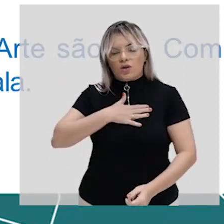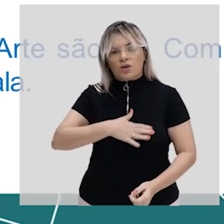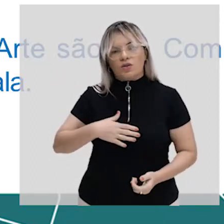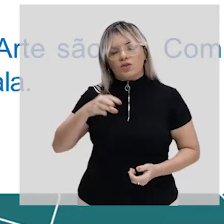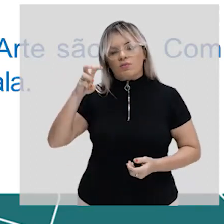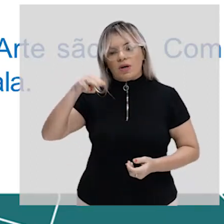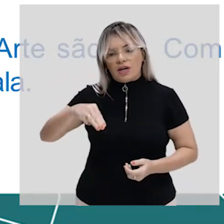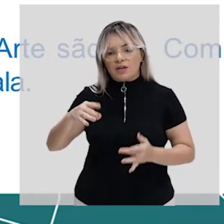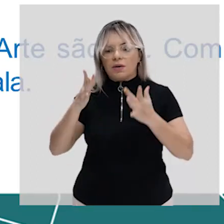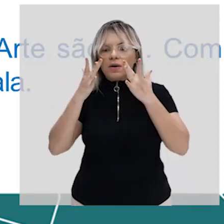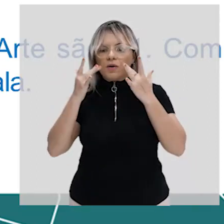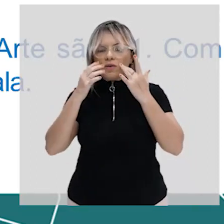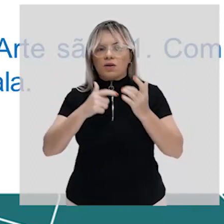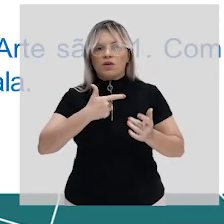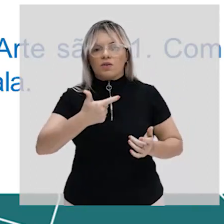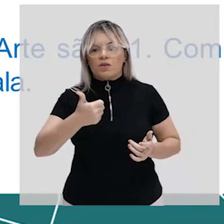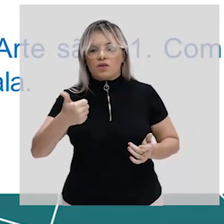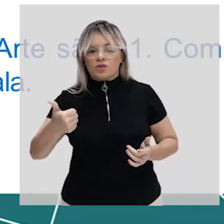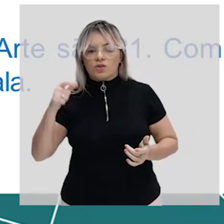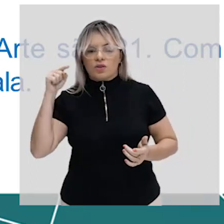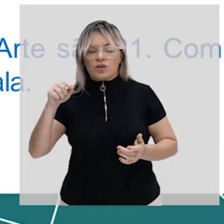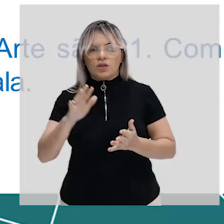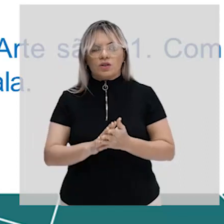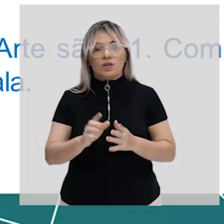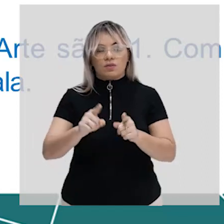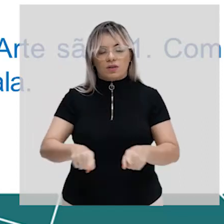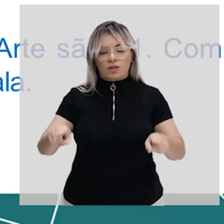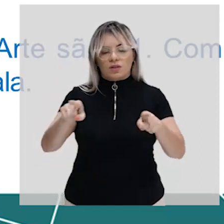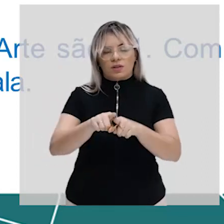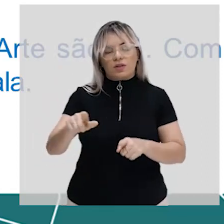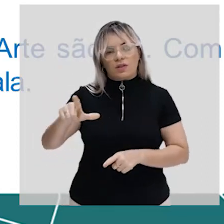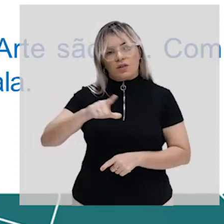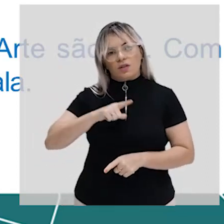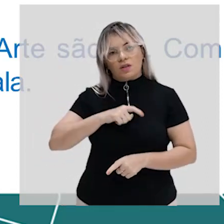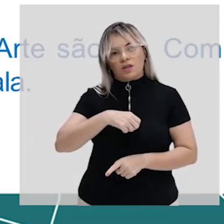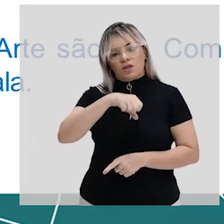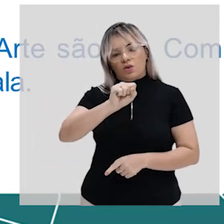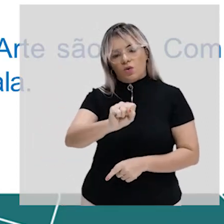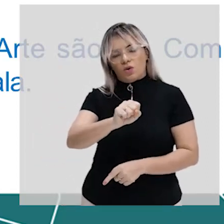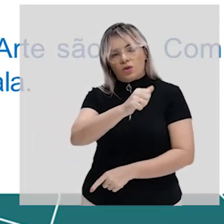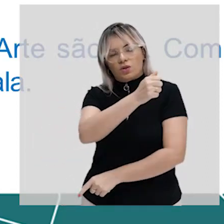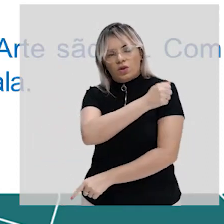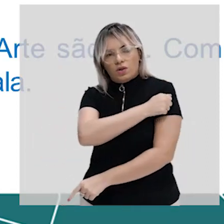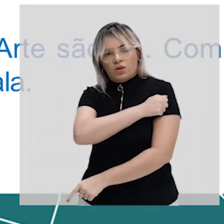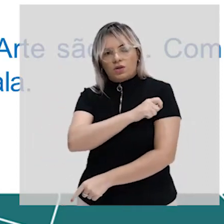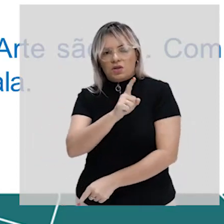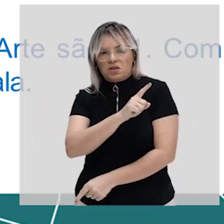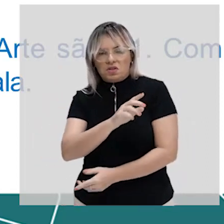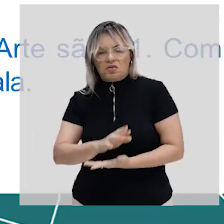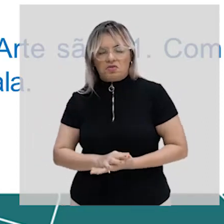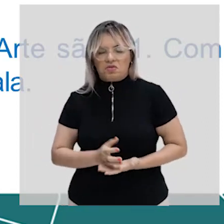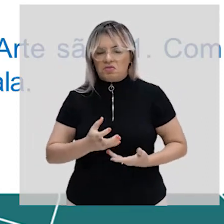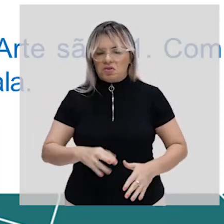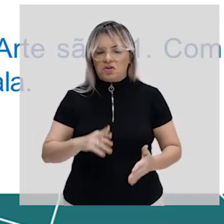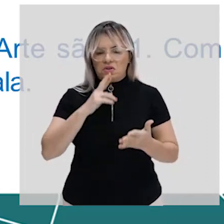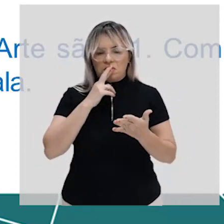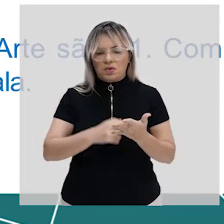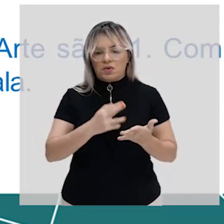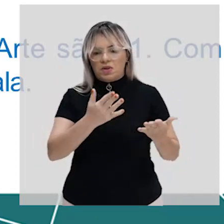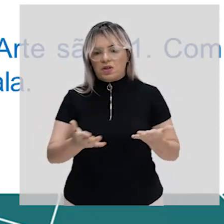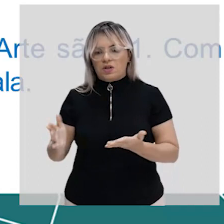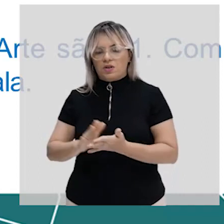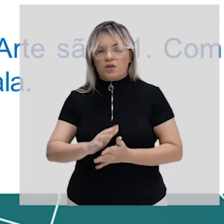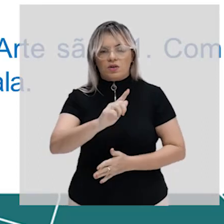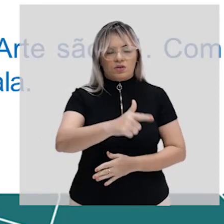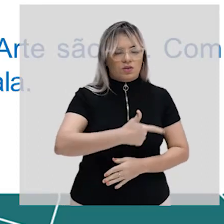e tem 8 que não responderam. A questão, ela me perguntou a quantidade de alunos que tem na sala. Ora, se eu